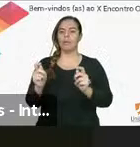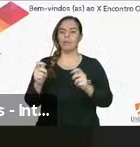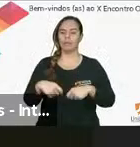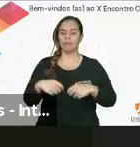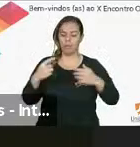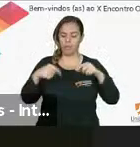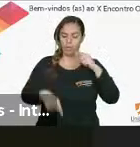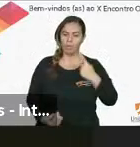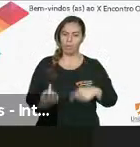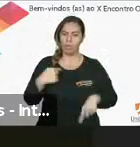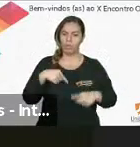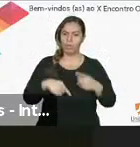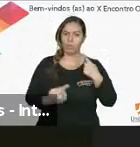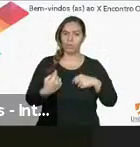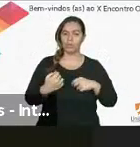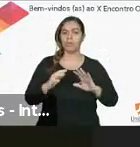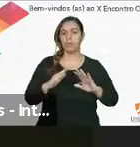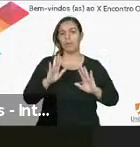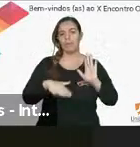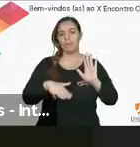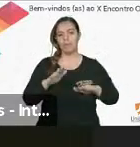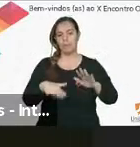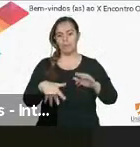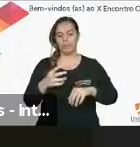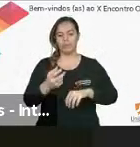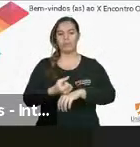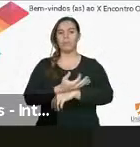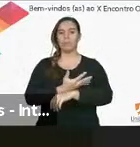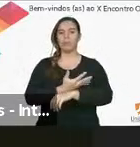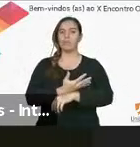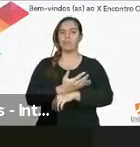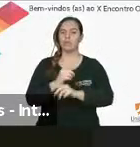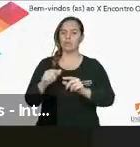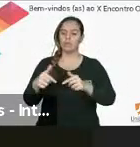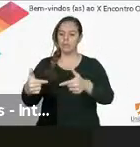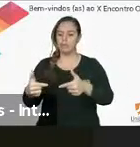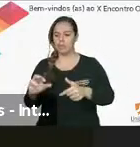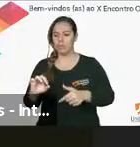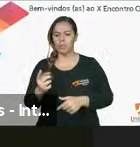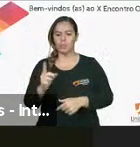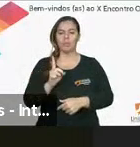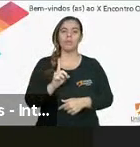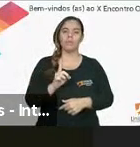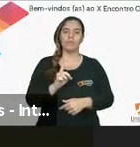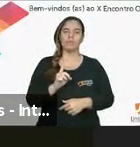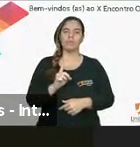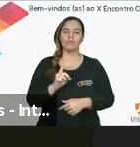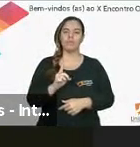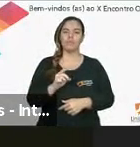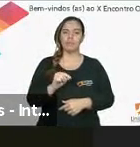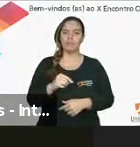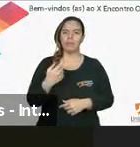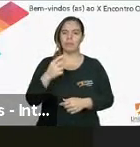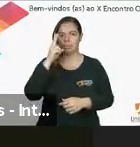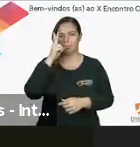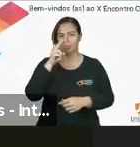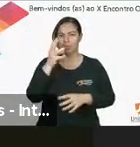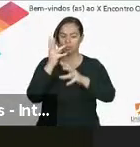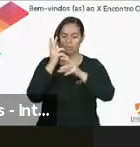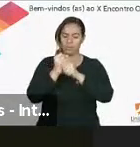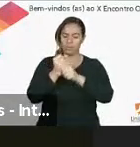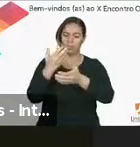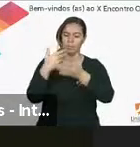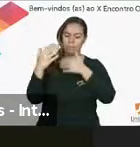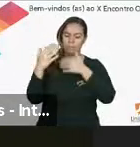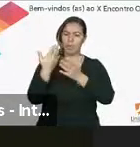organismo, dependendo dessa emoção, fazer isso ou aquilo. E ele, na sua retrospectiva de estudo